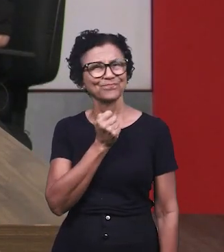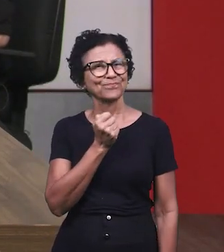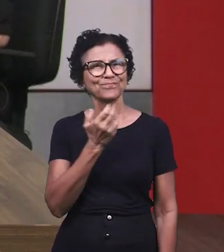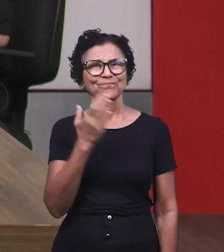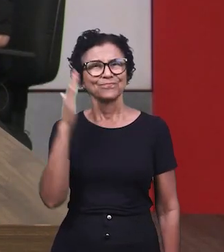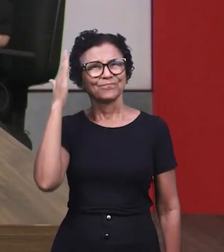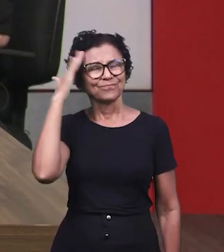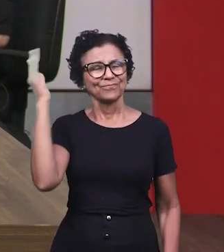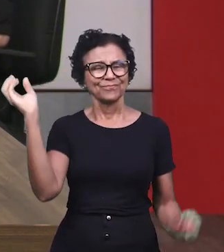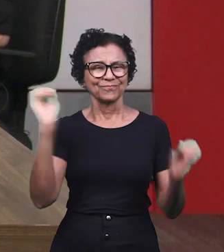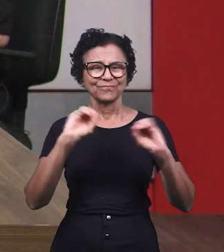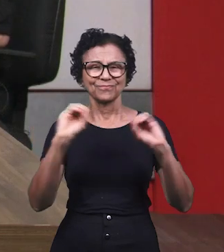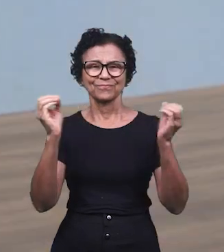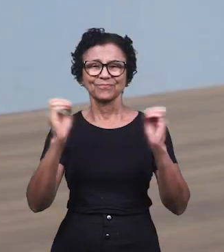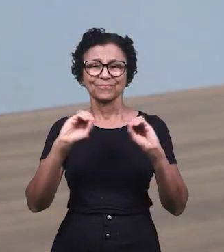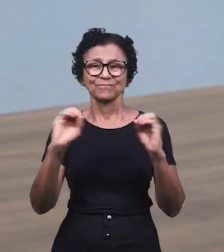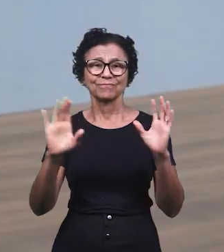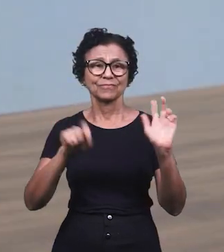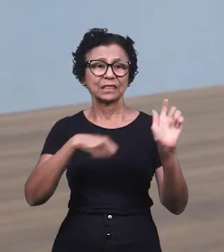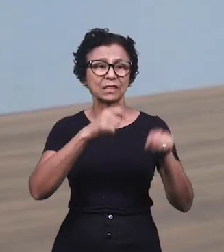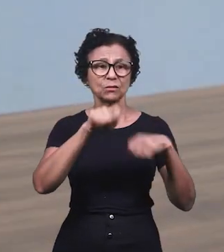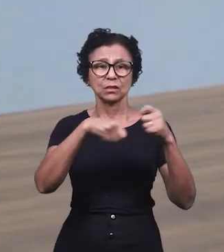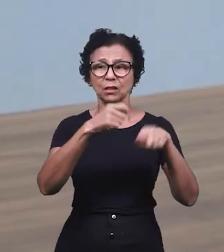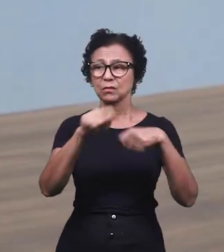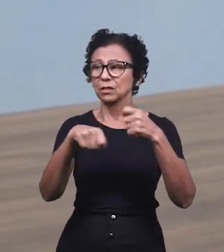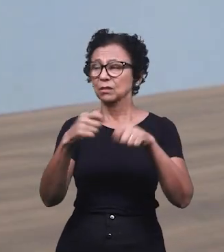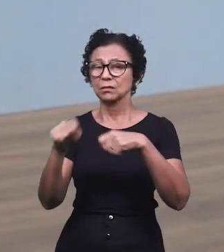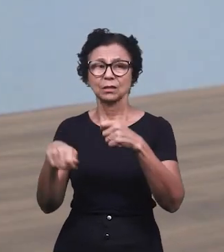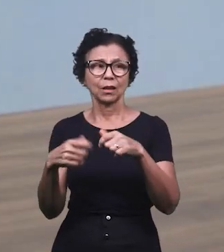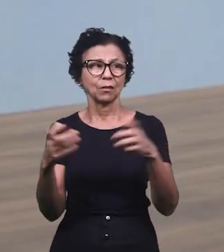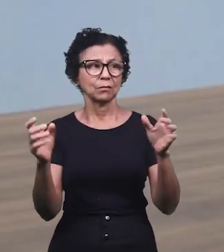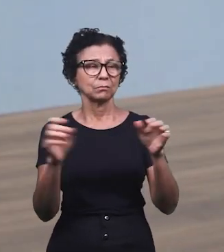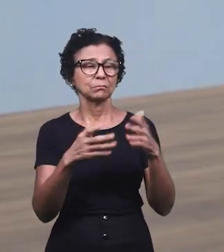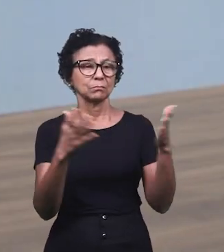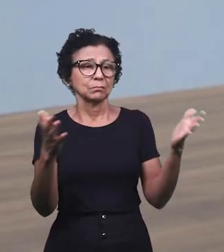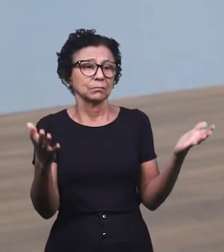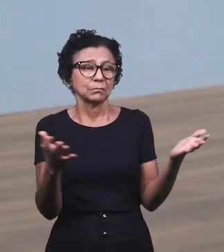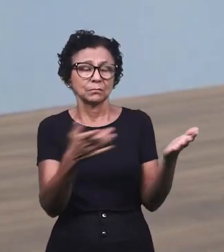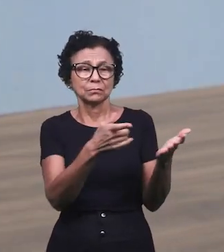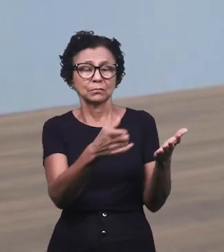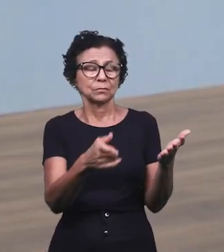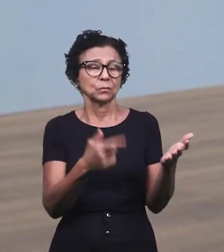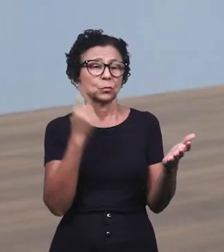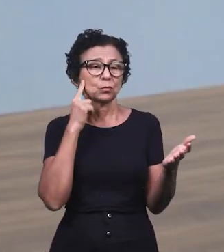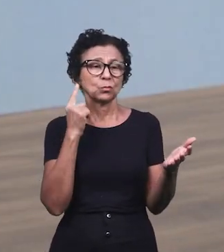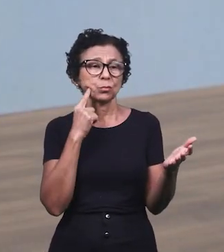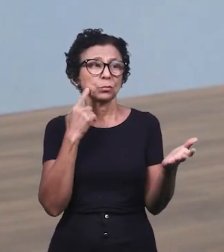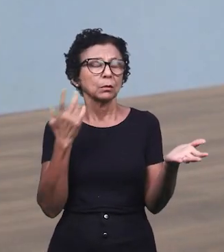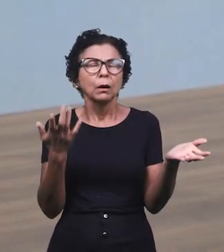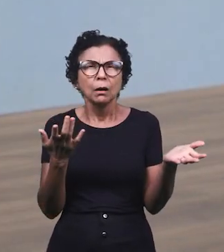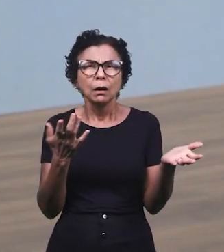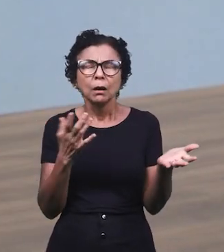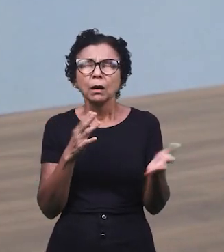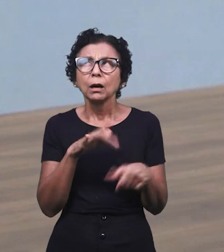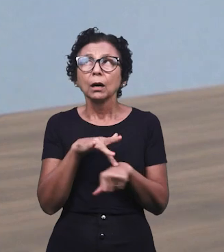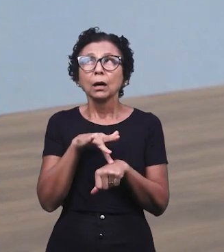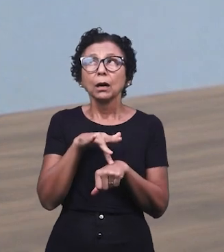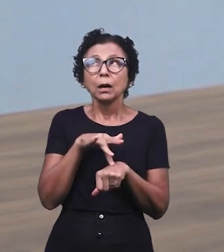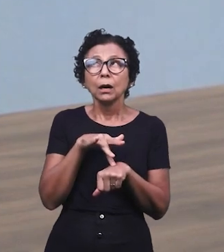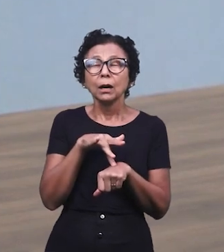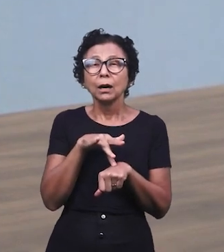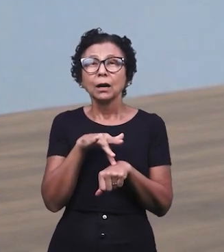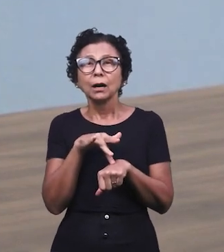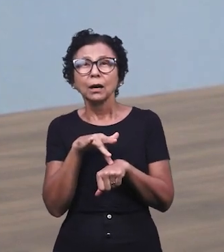português, sinais e para o surdo não vai dar sentido nenhum. Né? Eu vou começar a jogar sinais, nasceu um